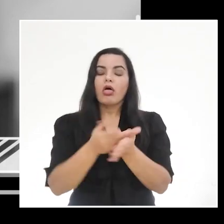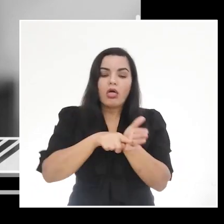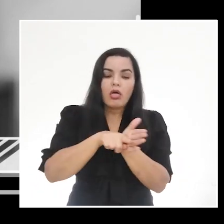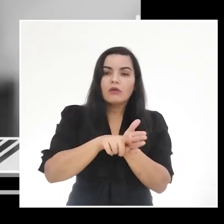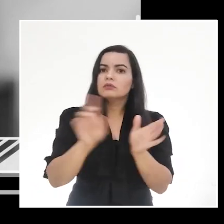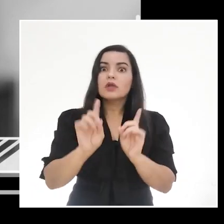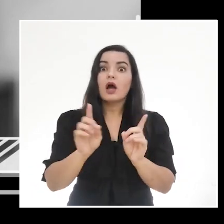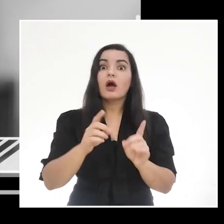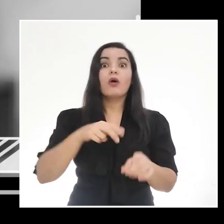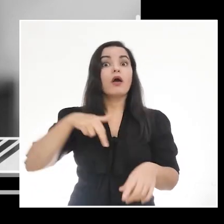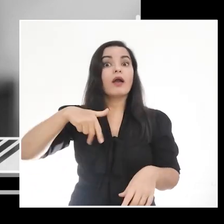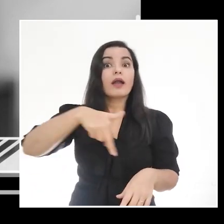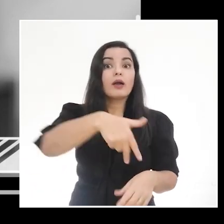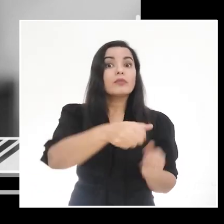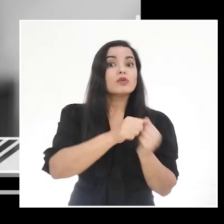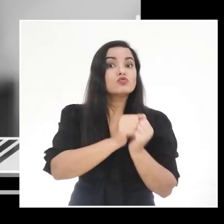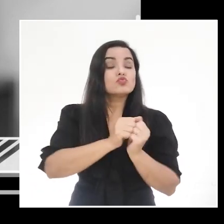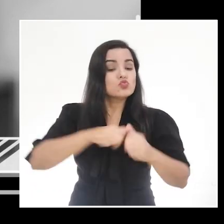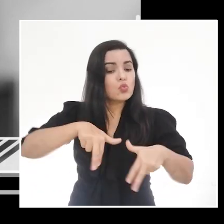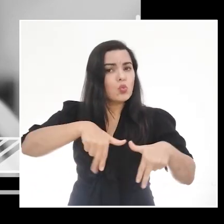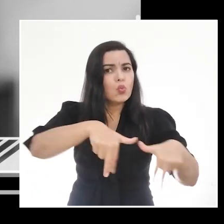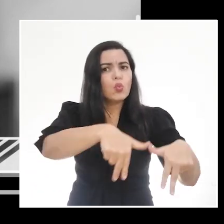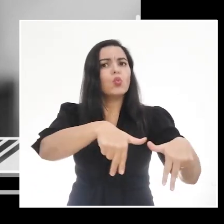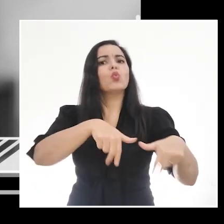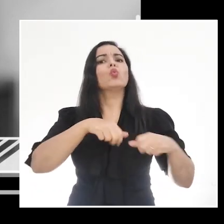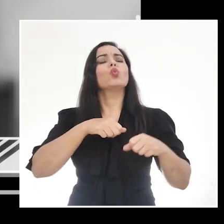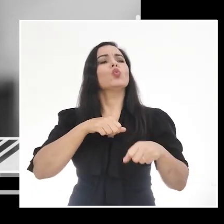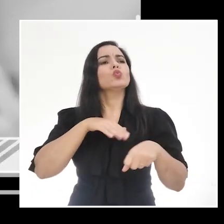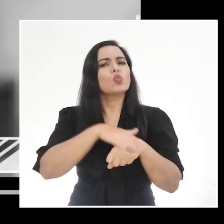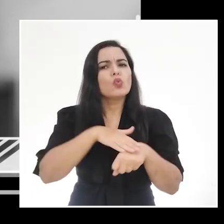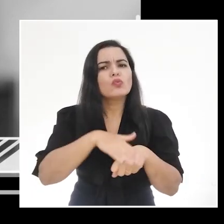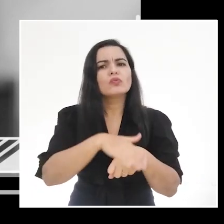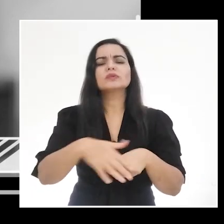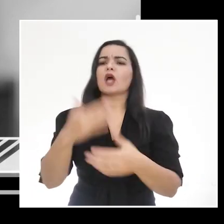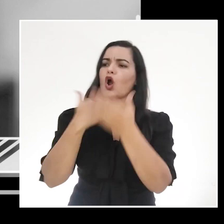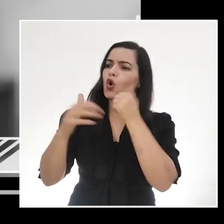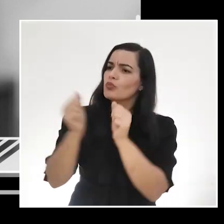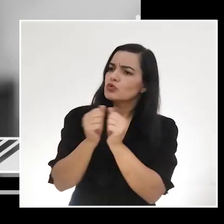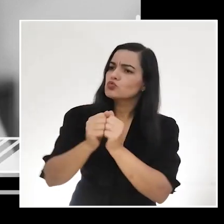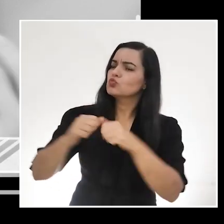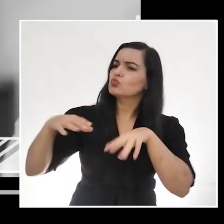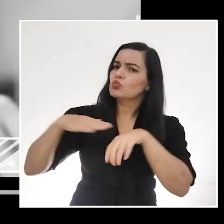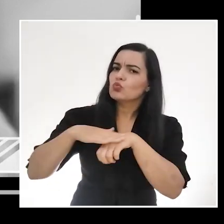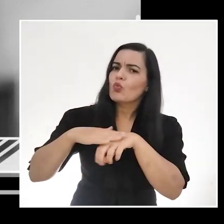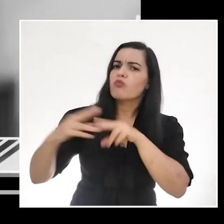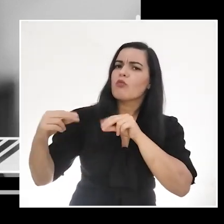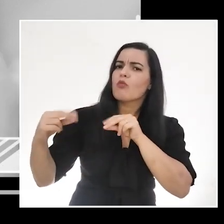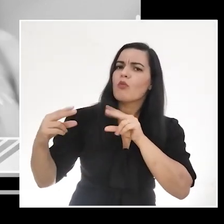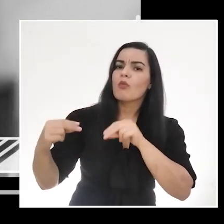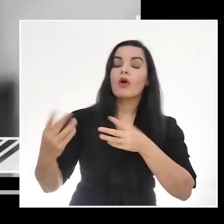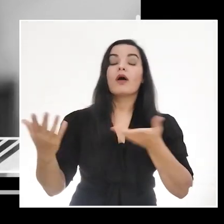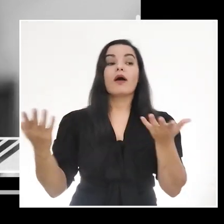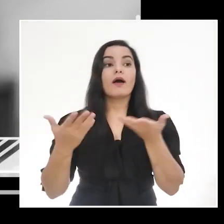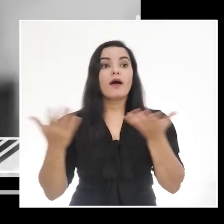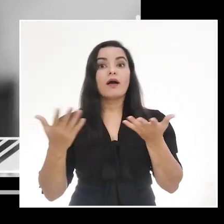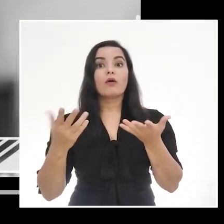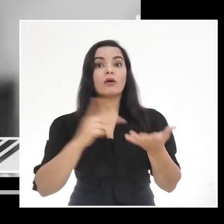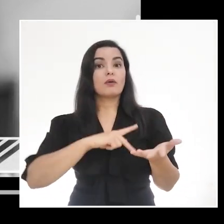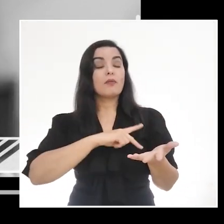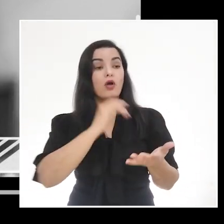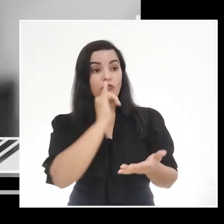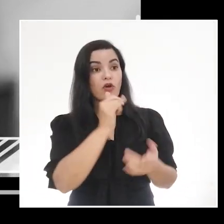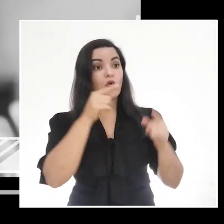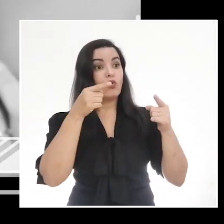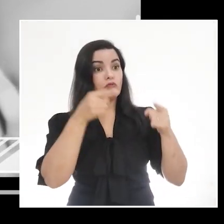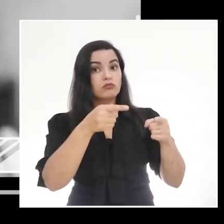não sentou numa sala simplesmente, ele caminhou com Paulo, ele viveu com Paulo, ele comeu, fez suas viagens missionárias com o